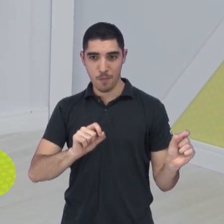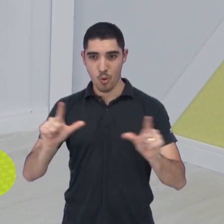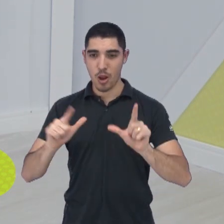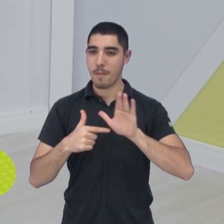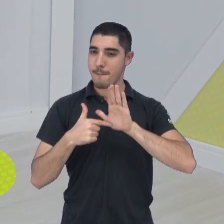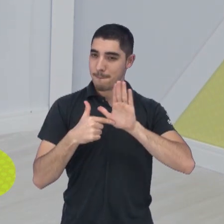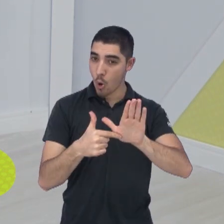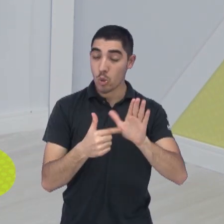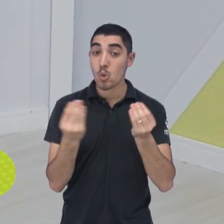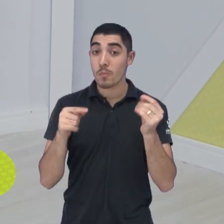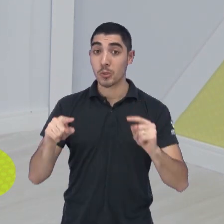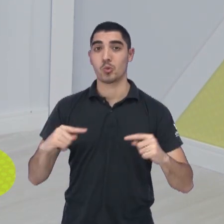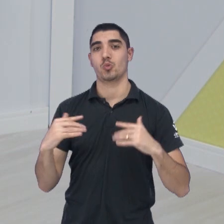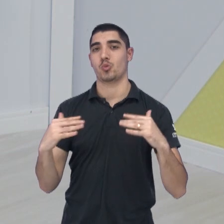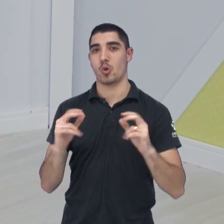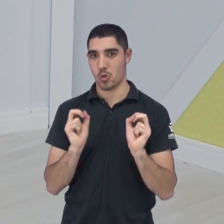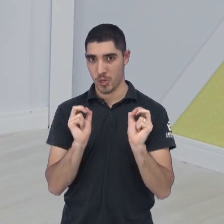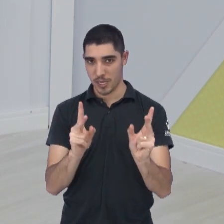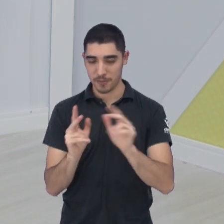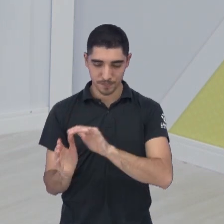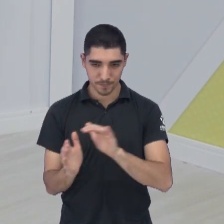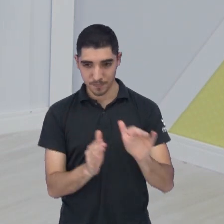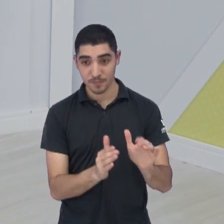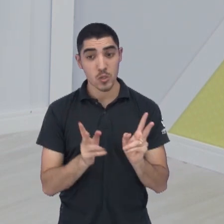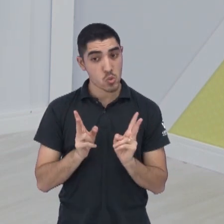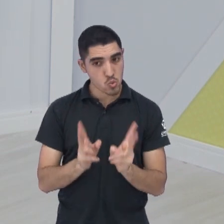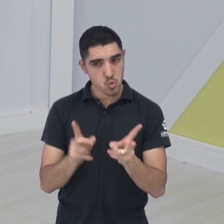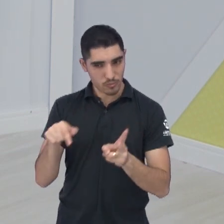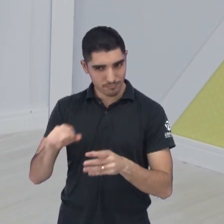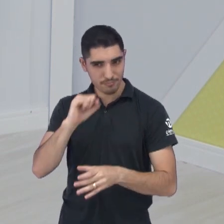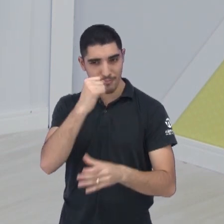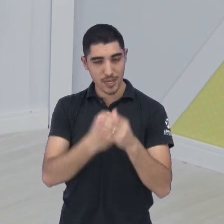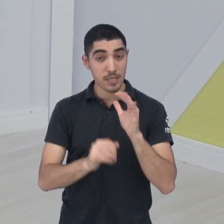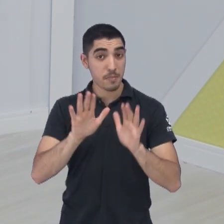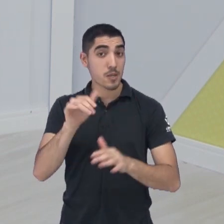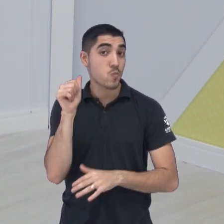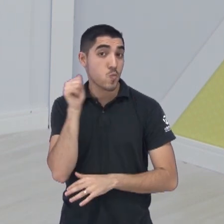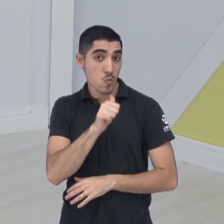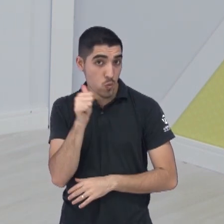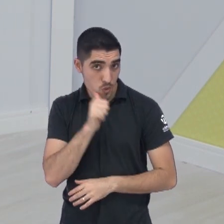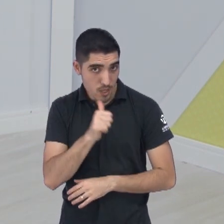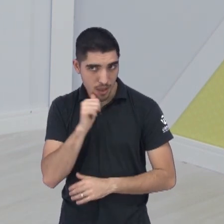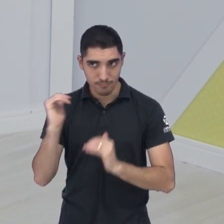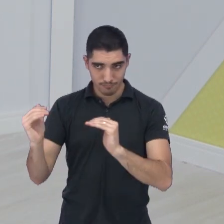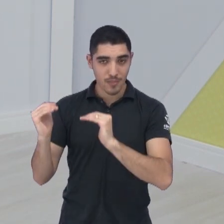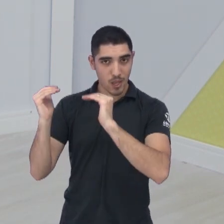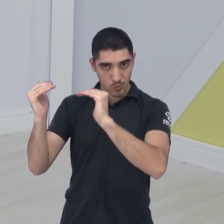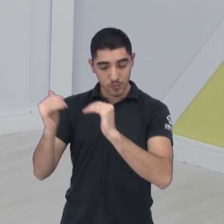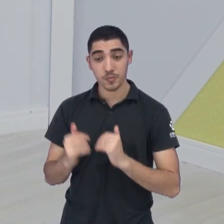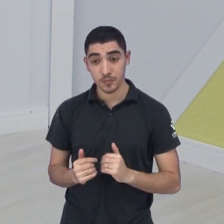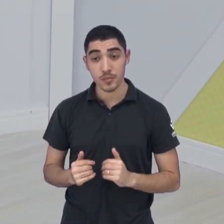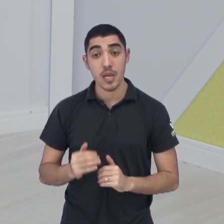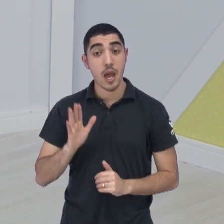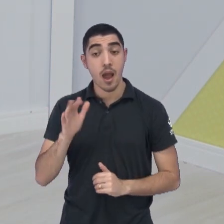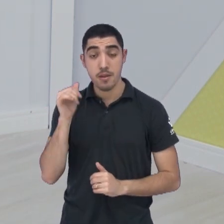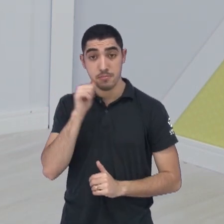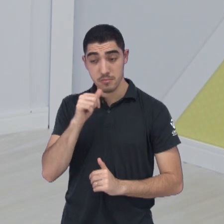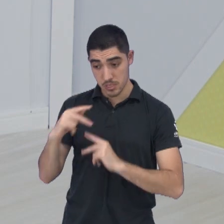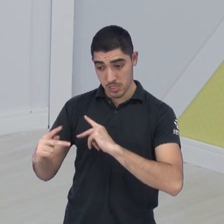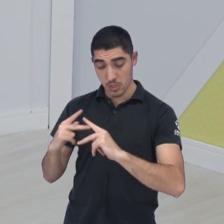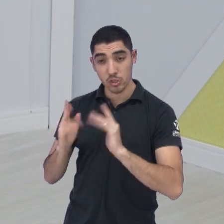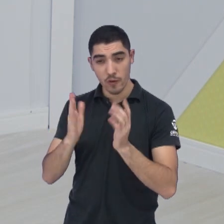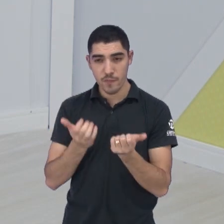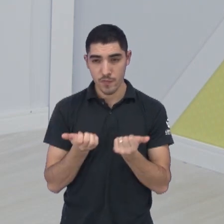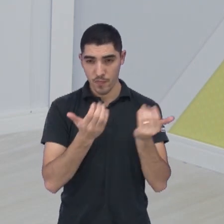José e São Paulo, tá certo? Brunão, ainda falando de basquete, mas do time feminino adulto do São José, as meninas do São José foram